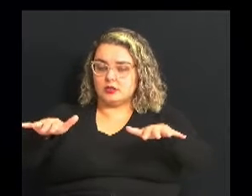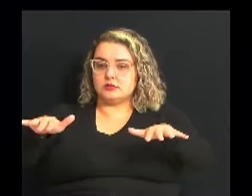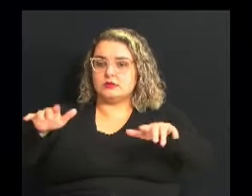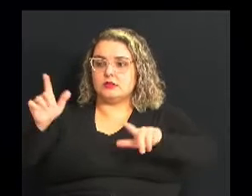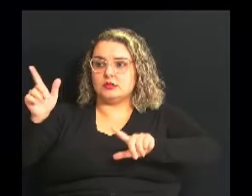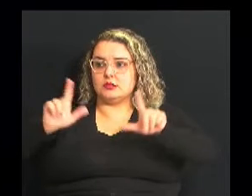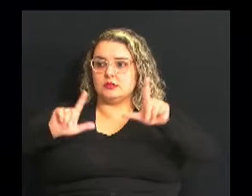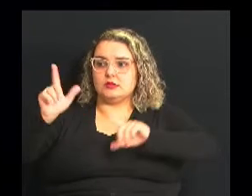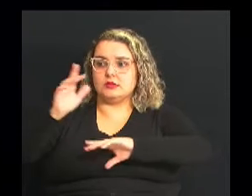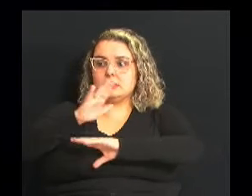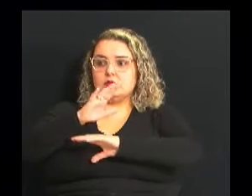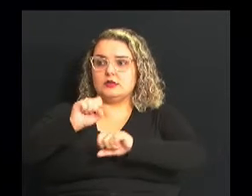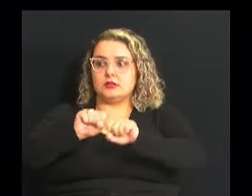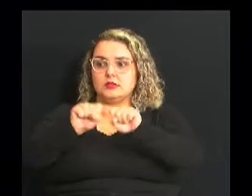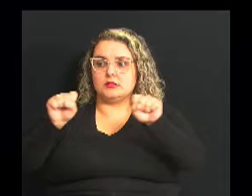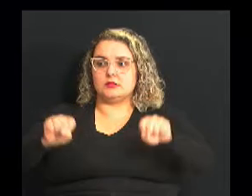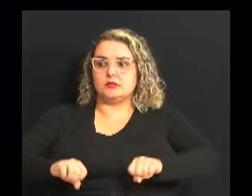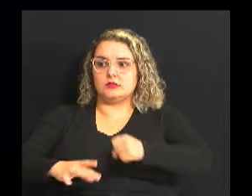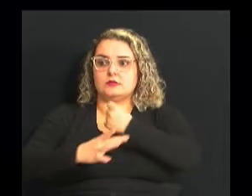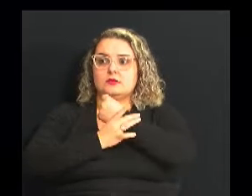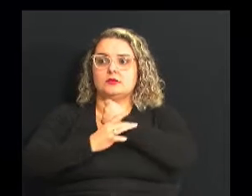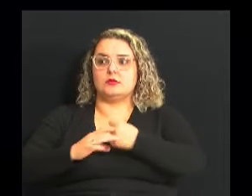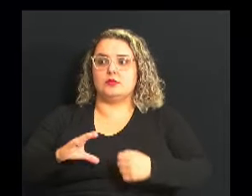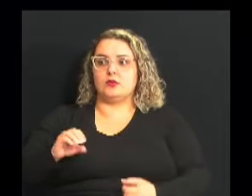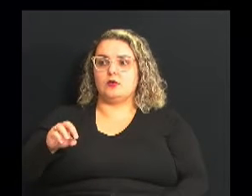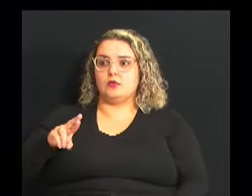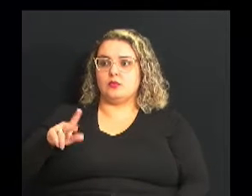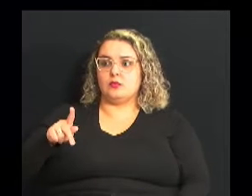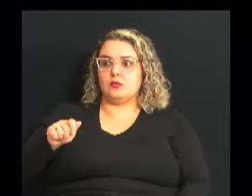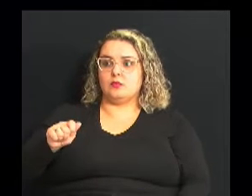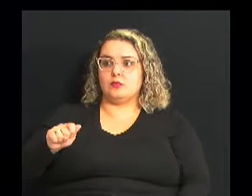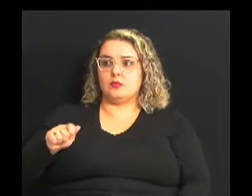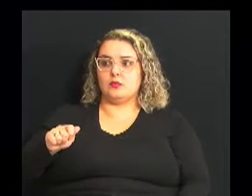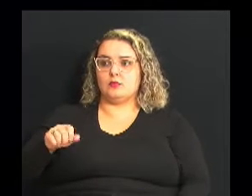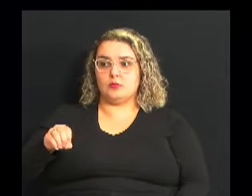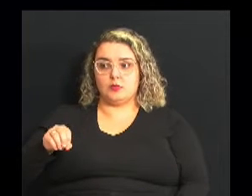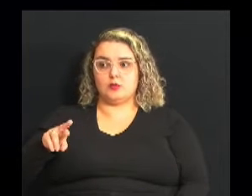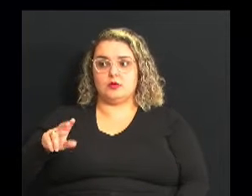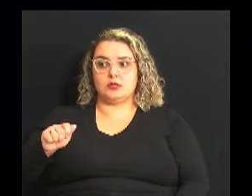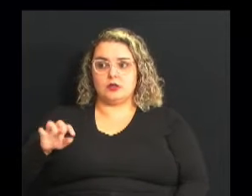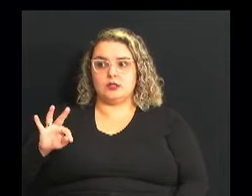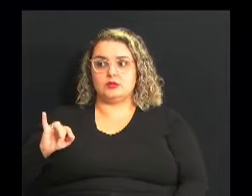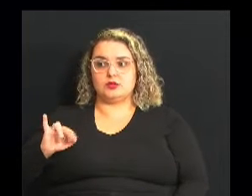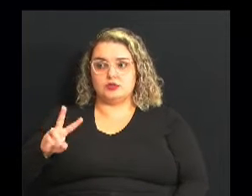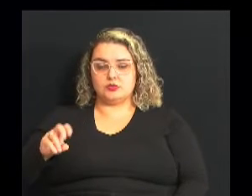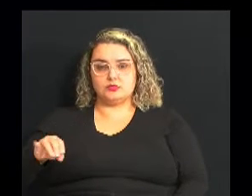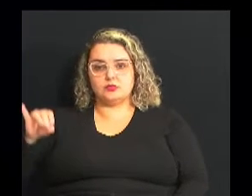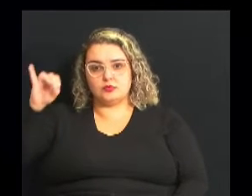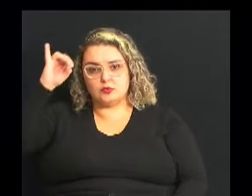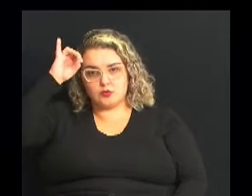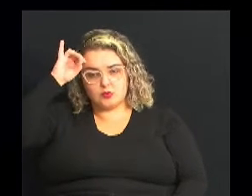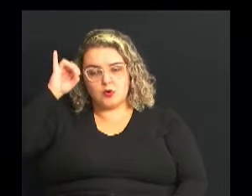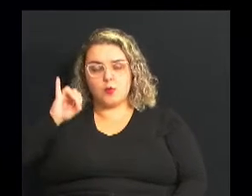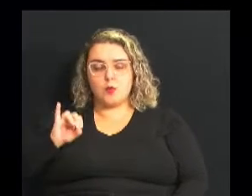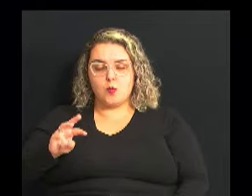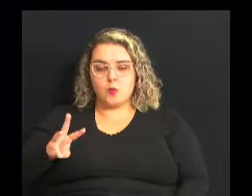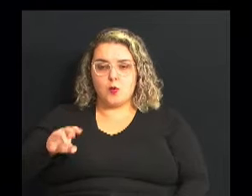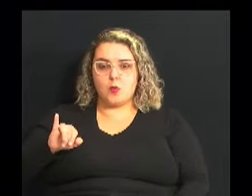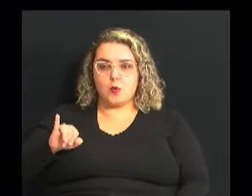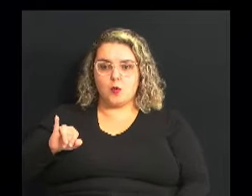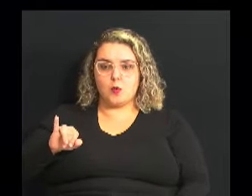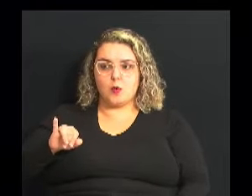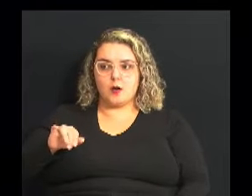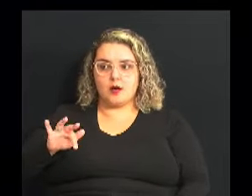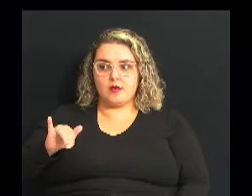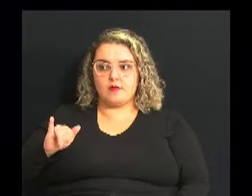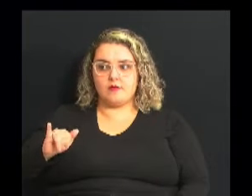sistema de segurança corporativo, sistema de Wi-Fi corporativo. Vou passar para o Marcelo Miranda falar